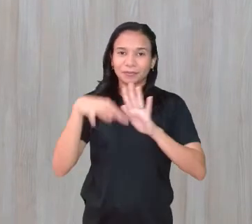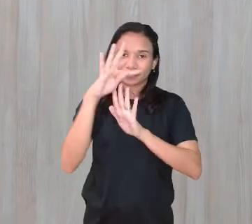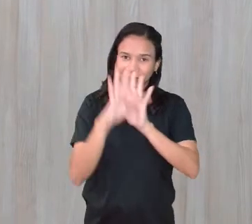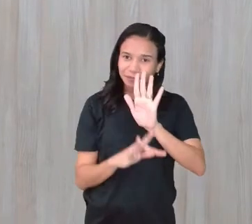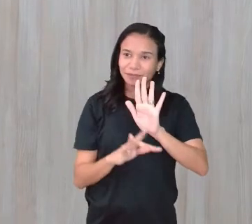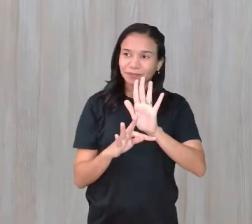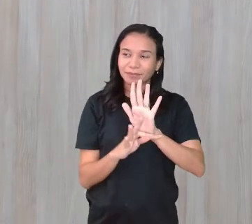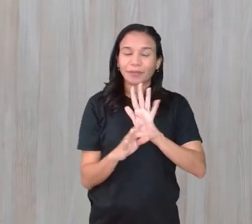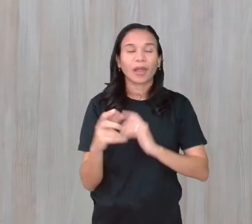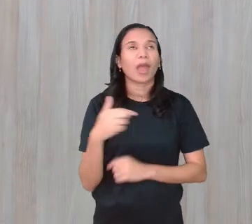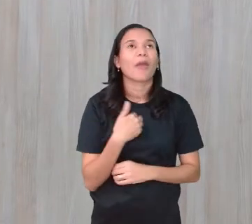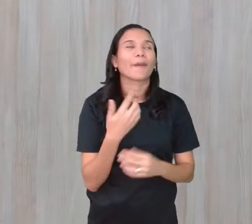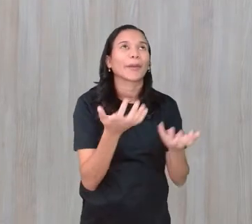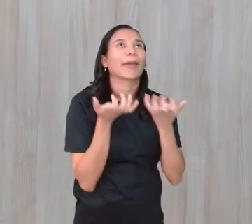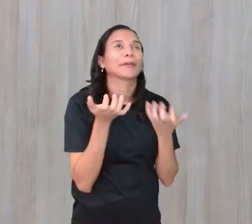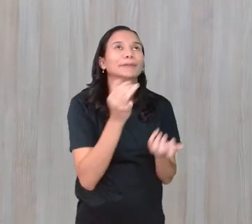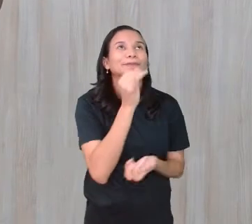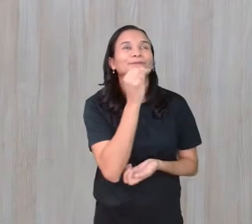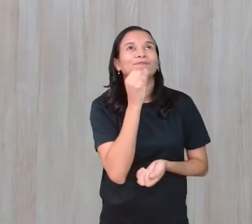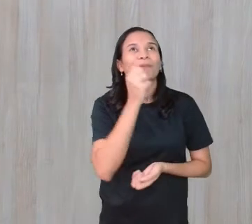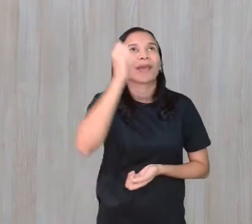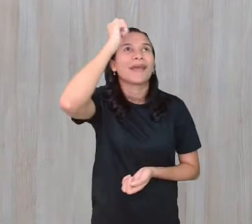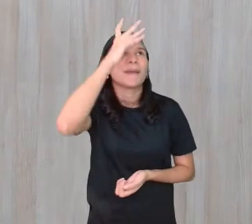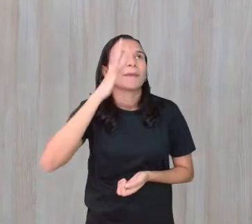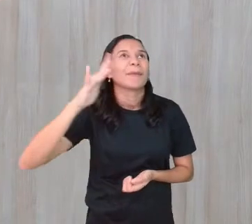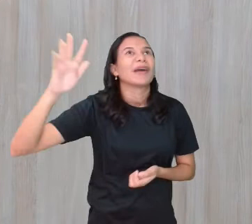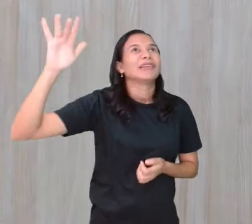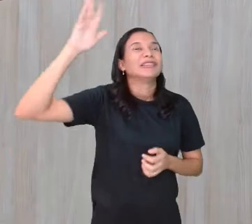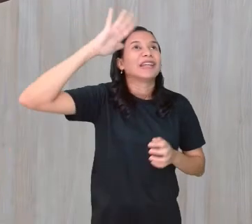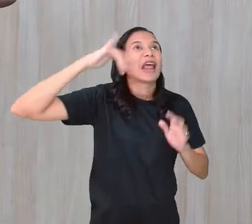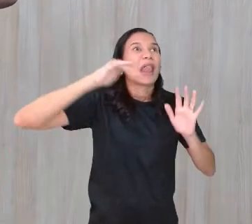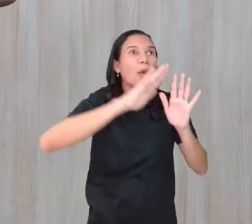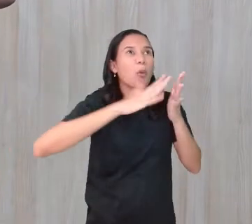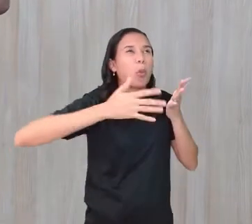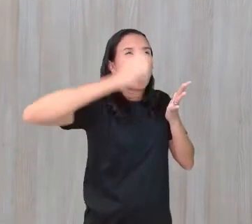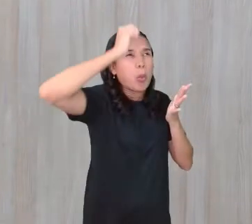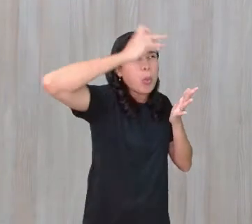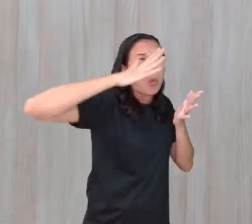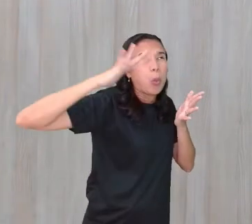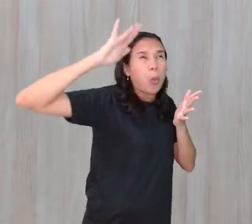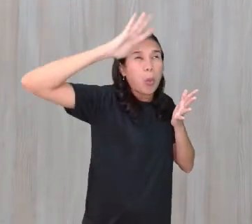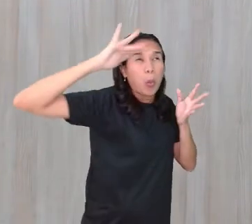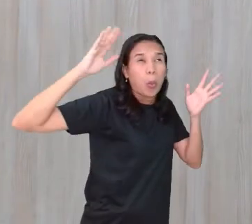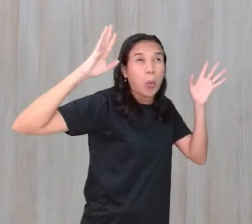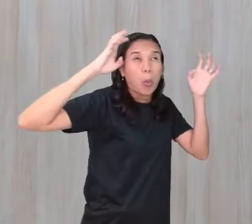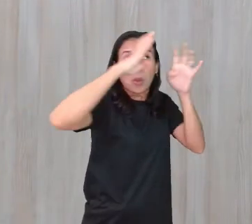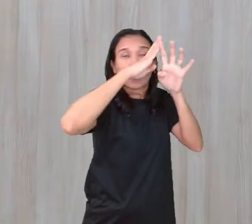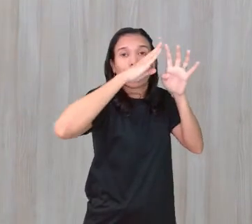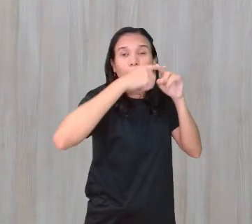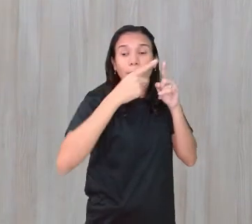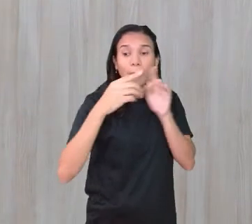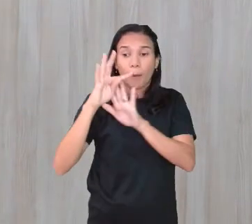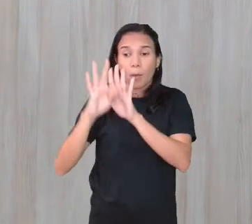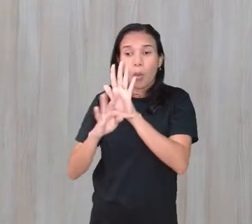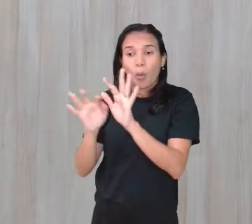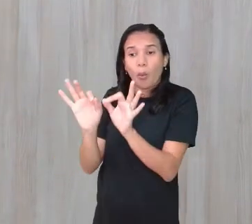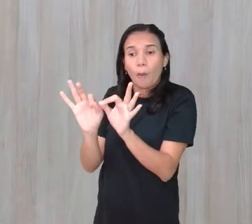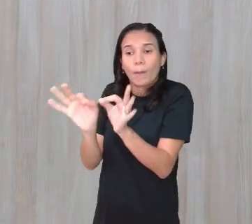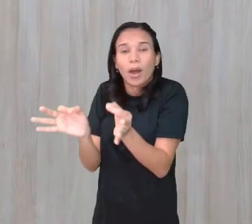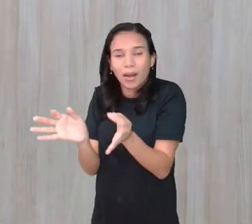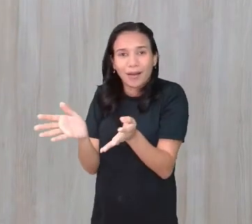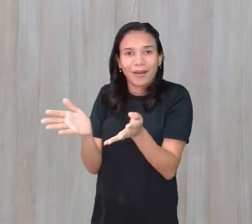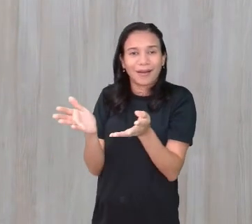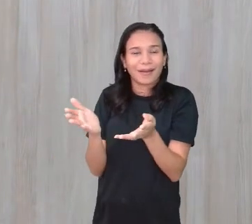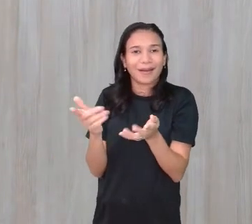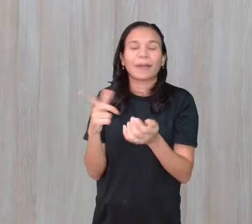né? Não adianta eu querer imaginar coisas, tipo, muito abstratas, se o meu texto não conseguir dar conta disso. Então, eu vou ter que